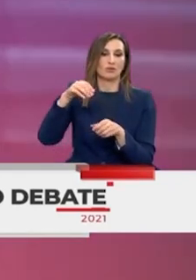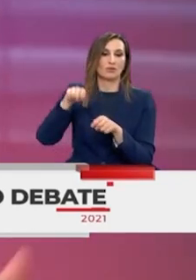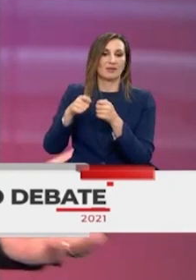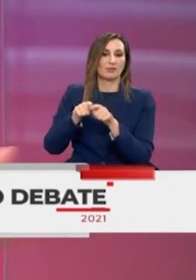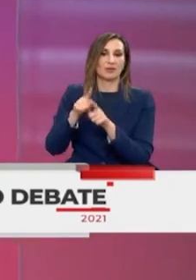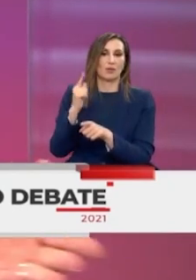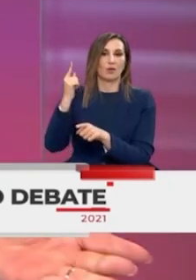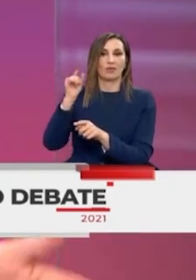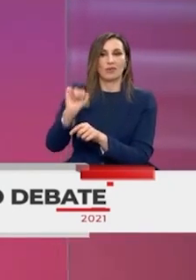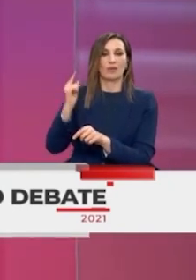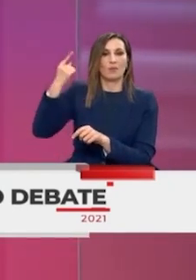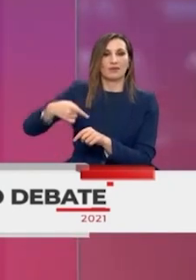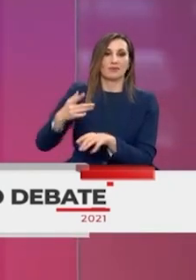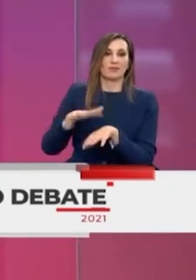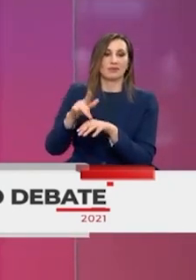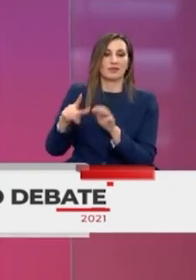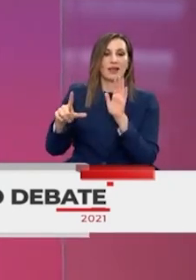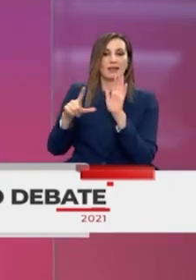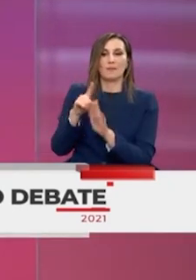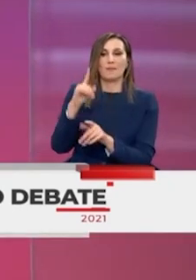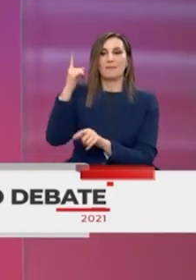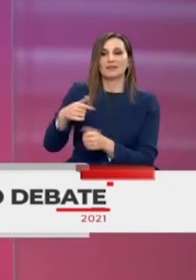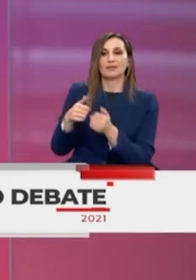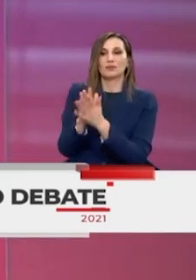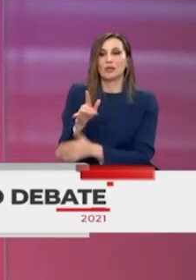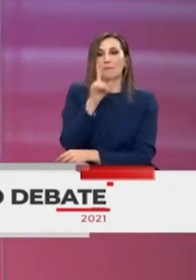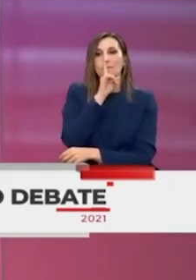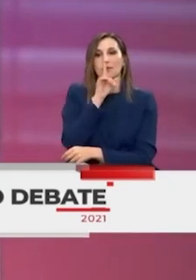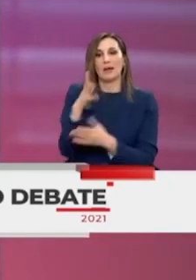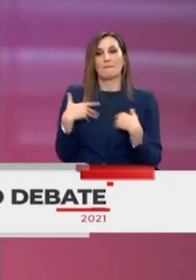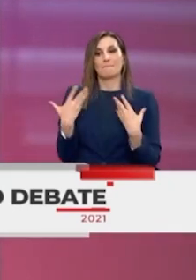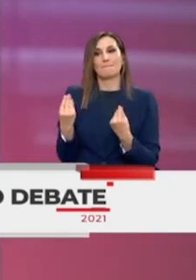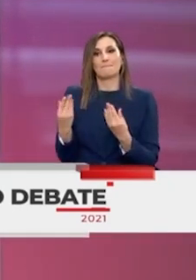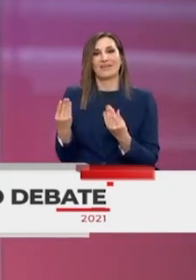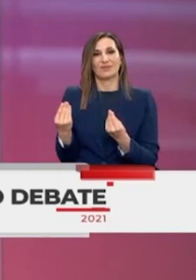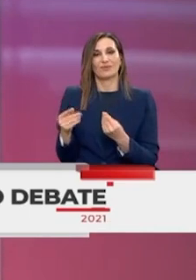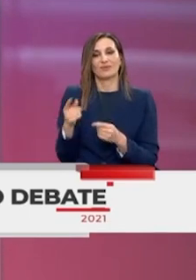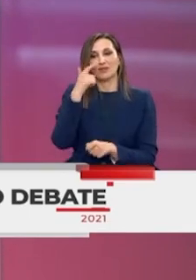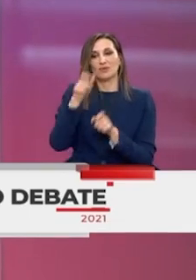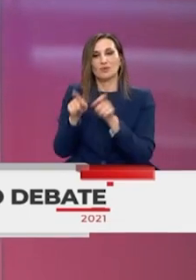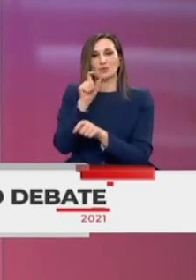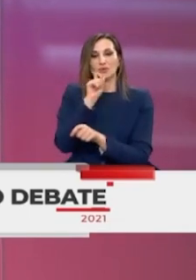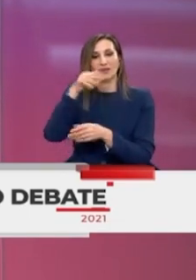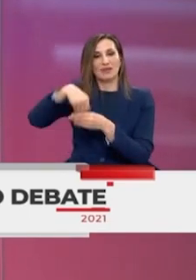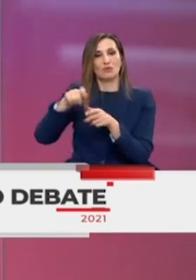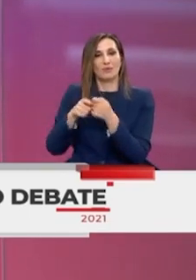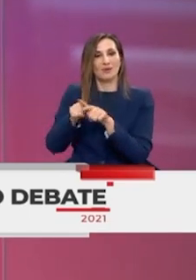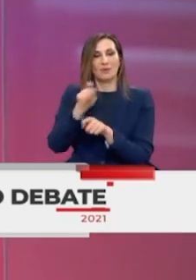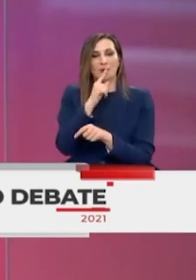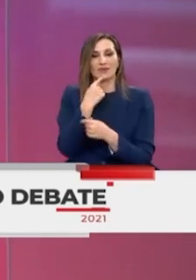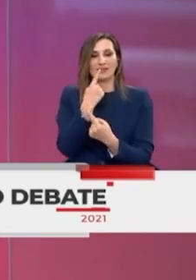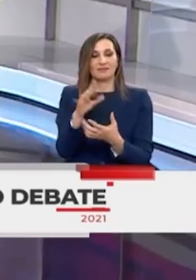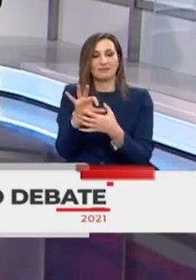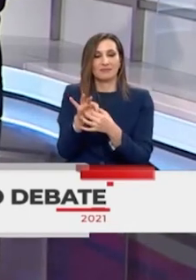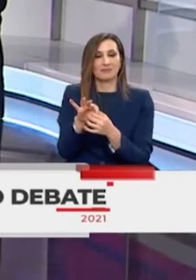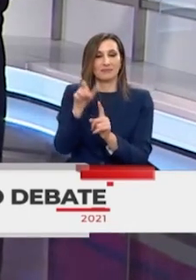dele manda, tanto que teve que impor a lei da rolha aos seus próprios militantes, tal é o medo que tem do que eles possam dizer. Ai, sobre Deus. A